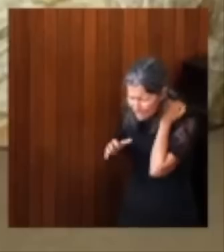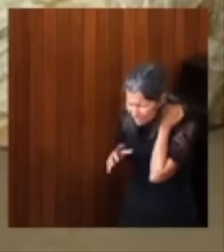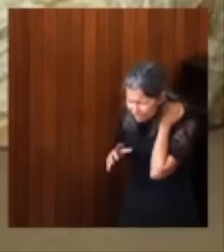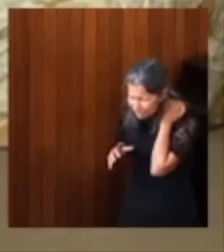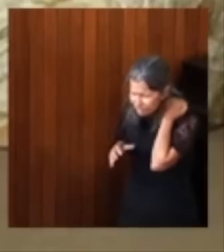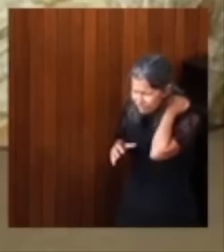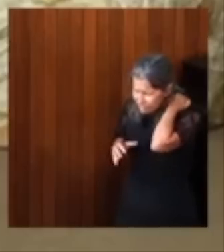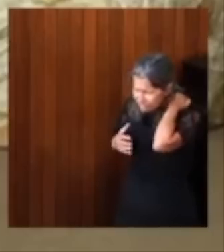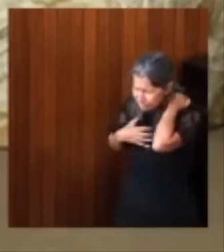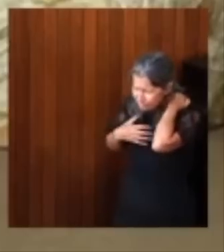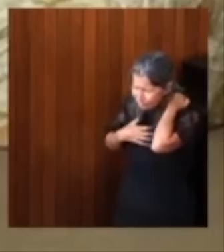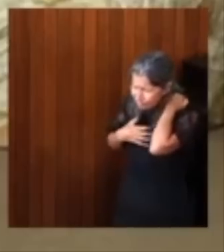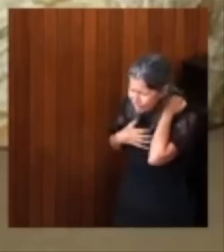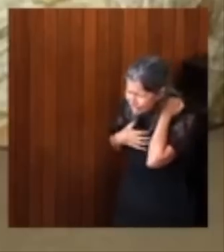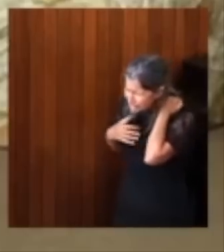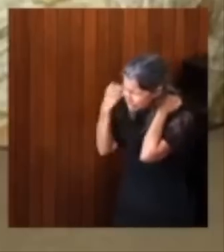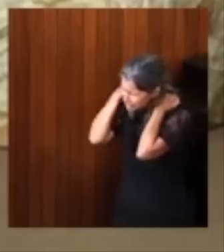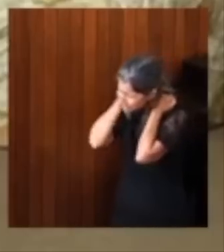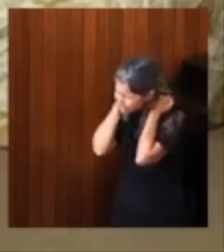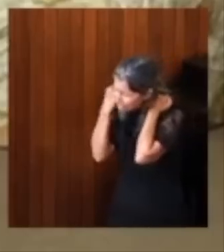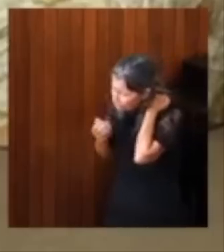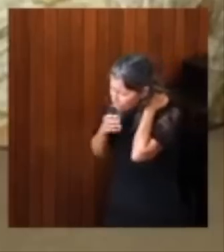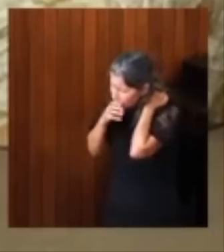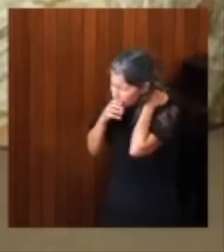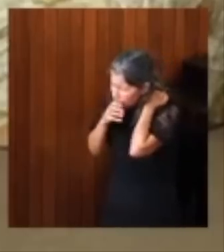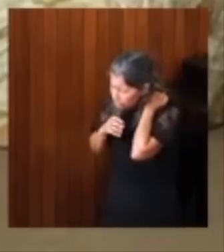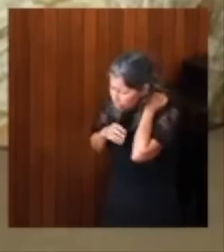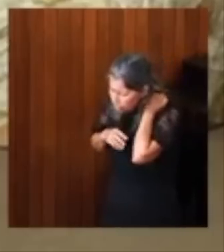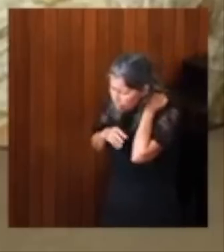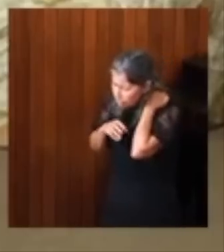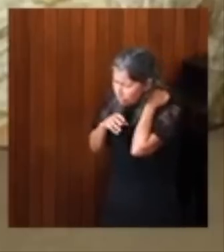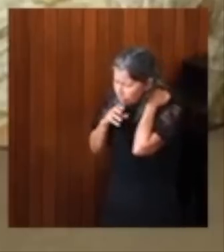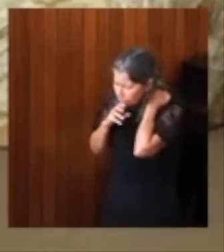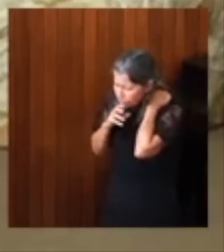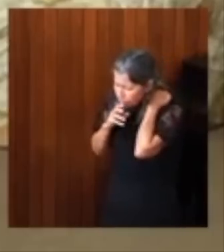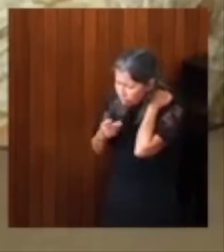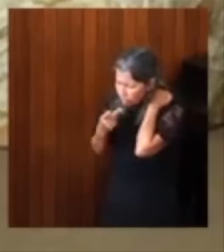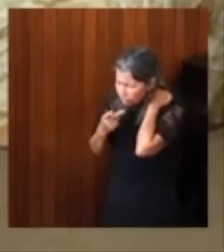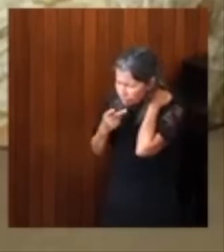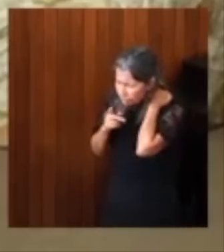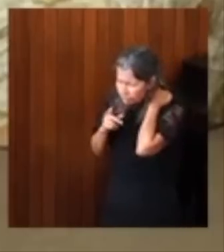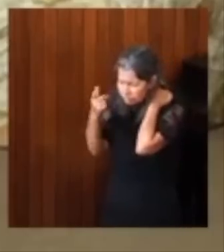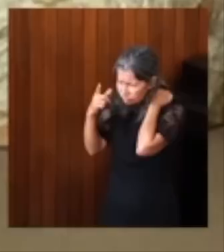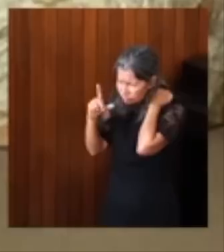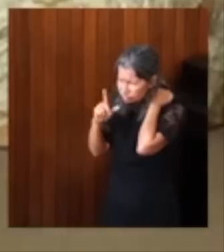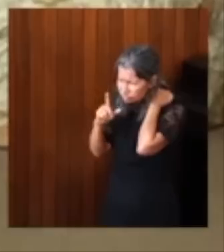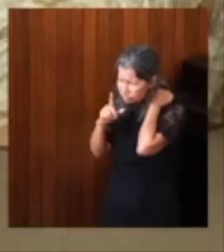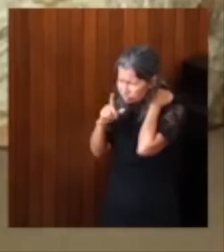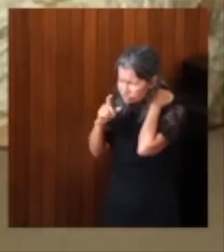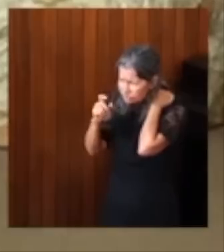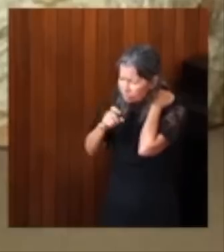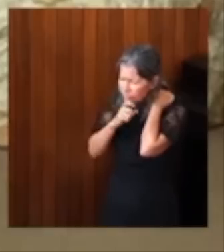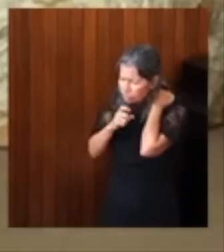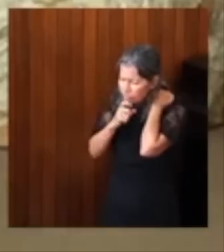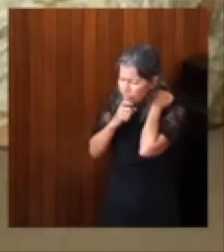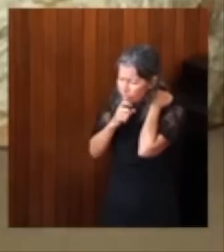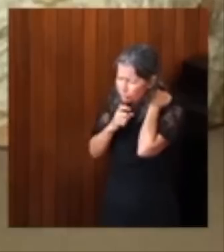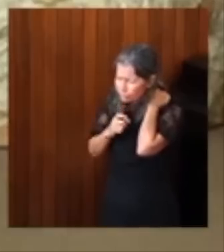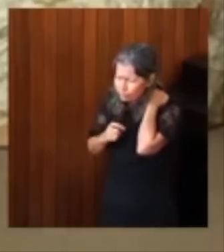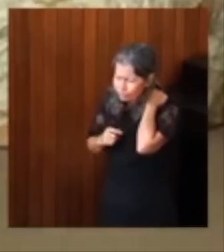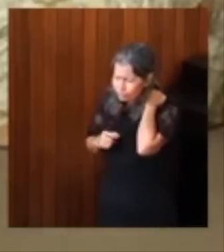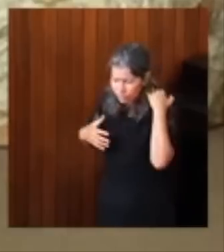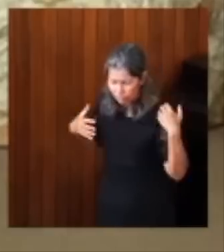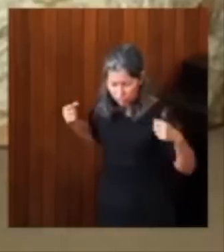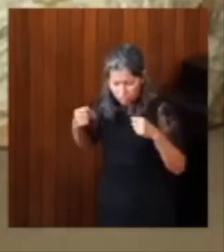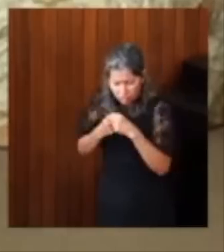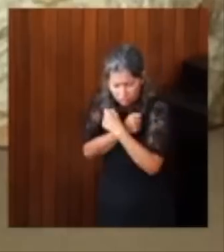mão pesada me pressionando e não deixando eu respirar e falar mais nada. Eu fiquei pálido. Era inverno, muito frio lá no sul. Eu estava com um blazer